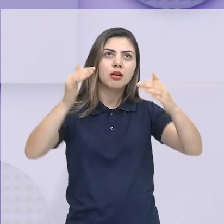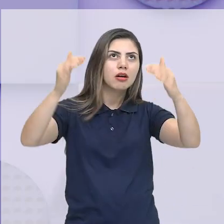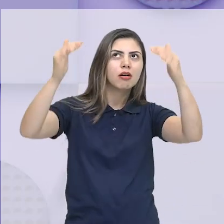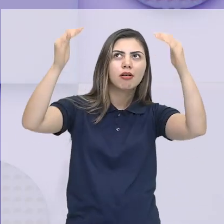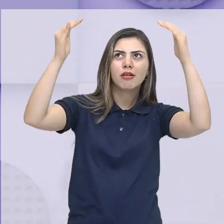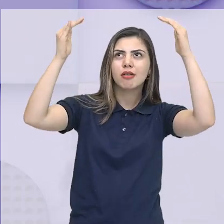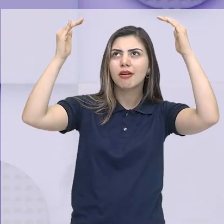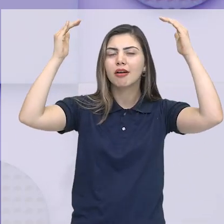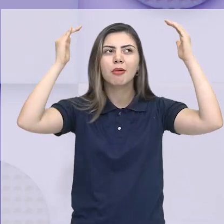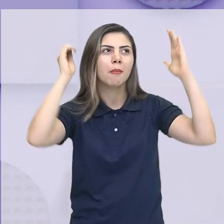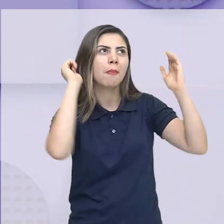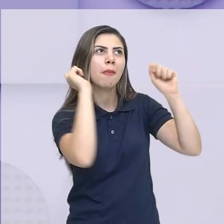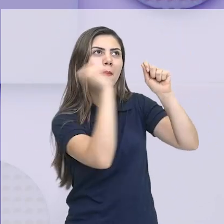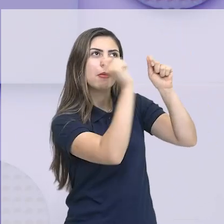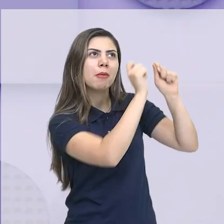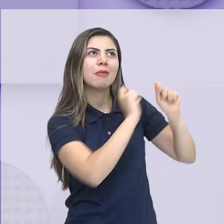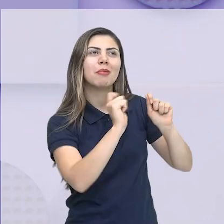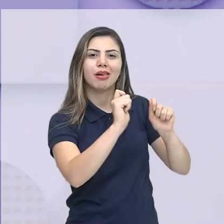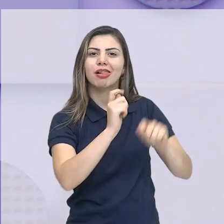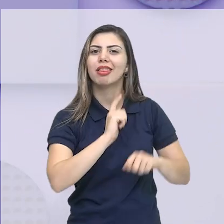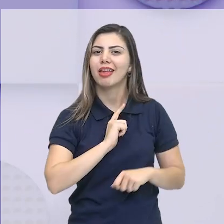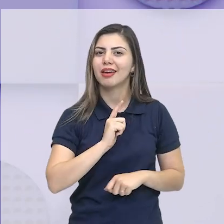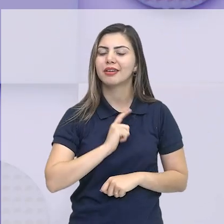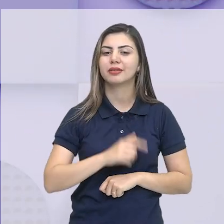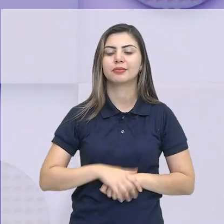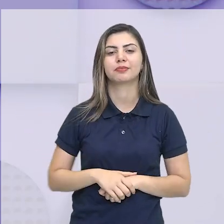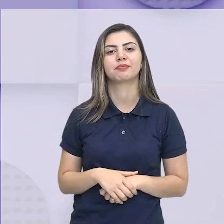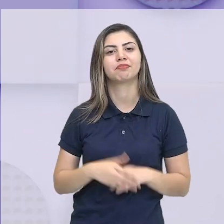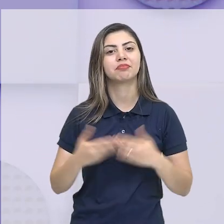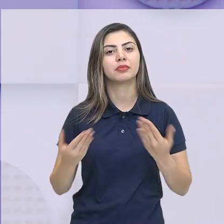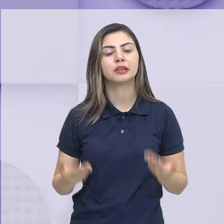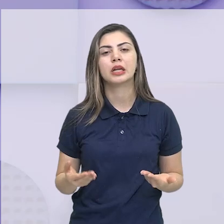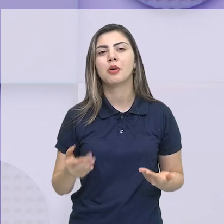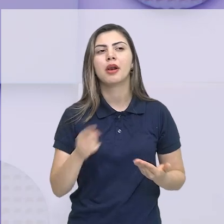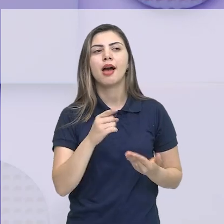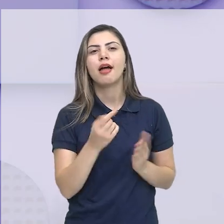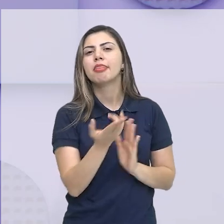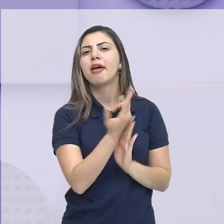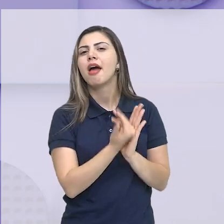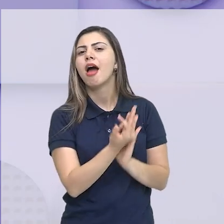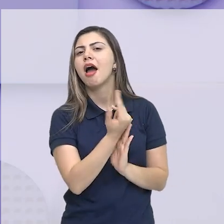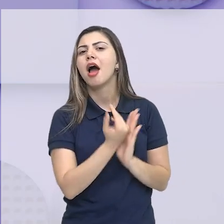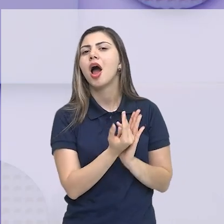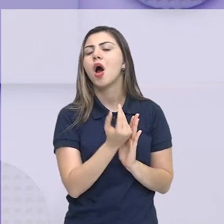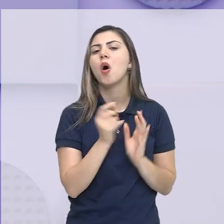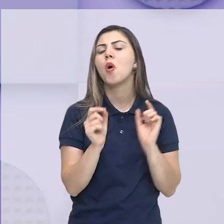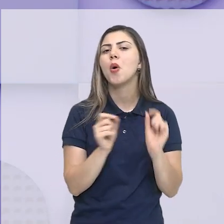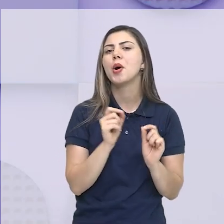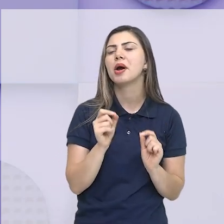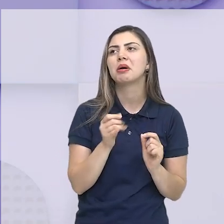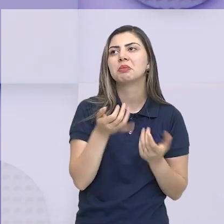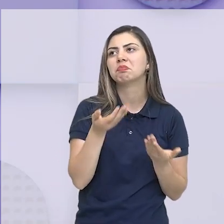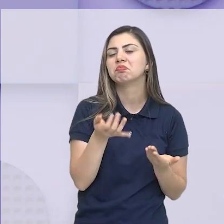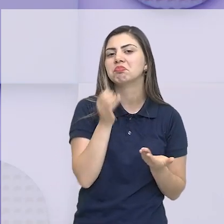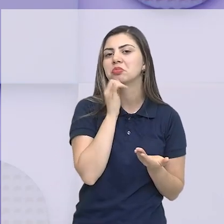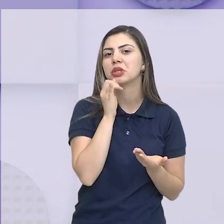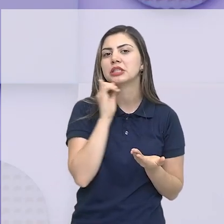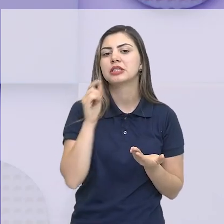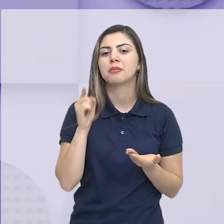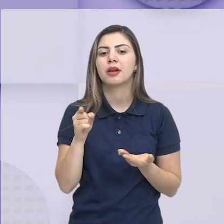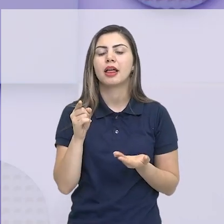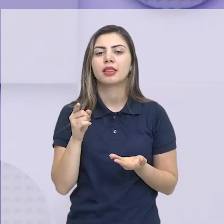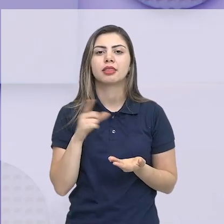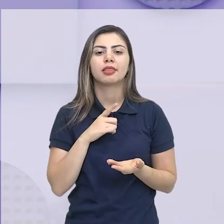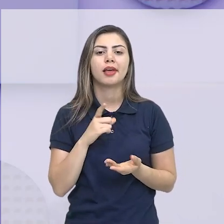desenhos, as cenas que mais apareciam eram cenas em relação ao